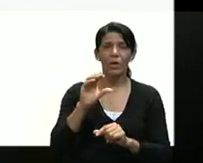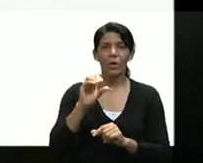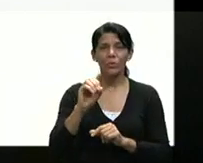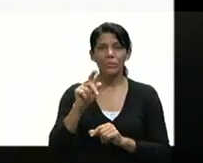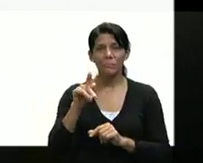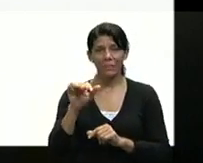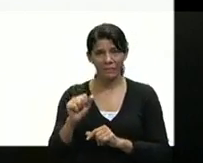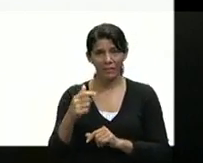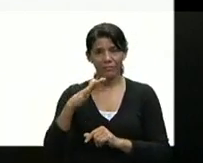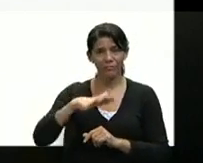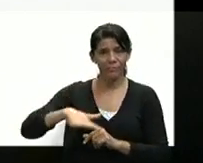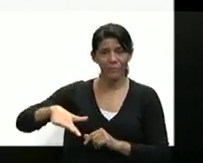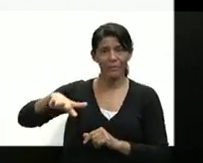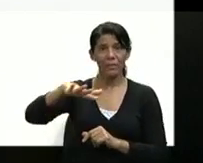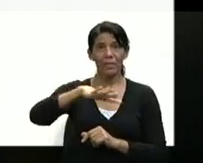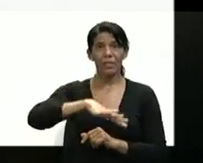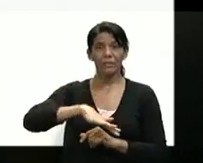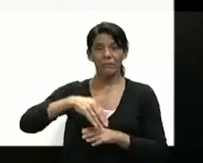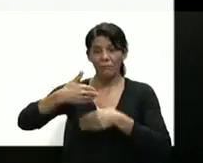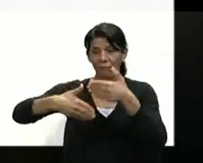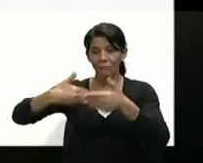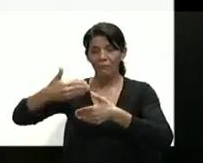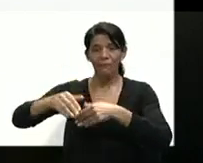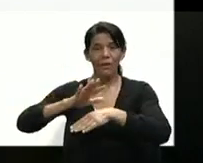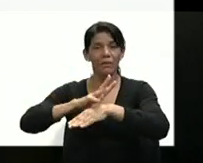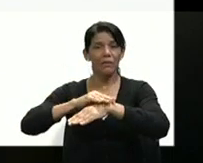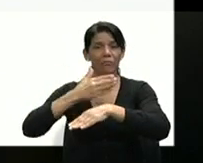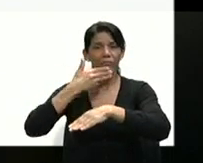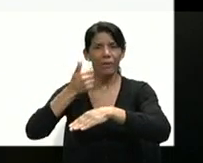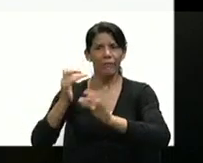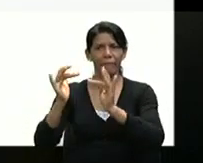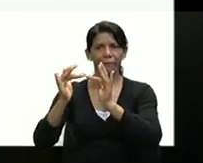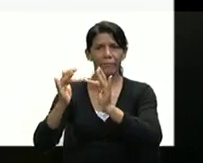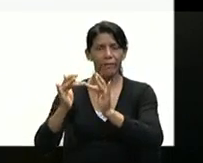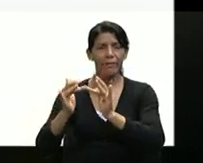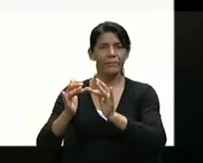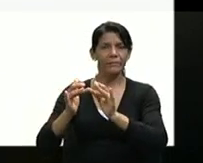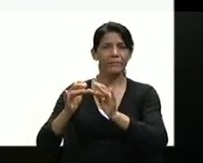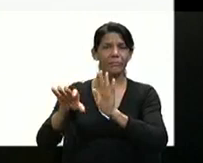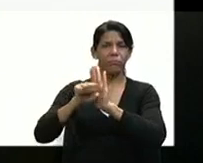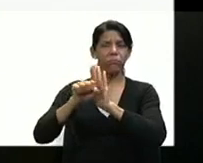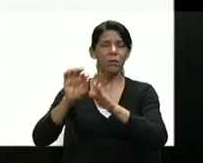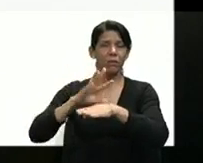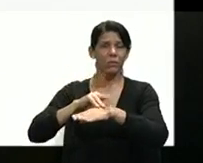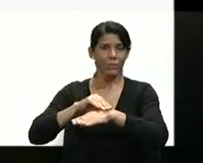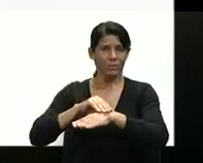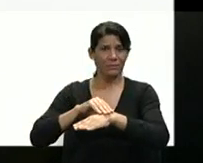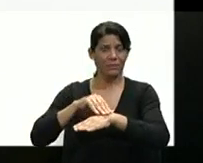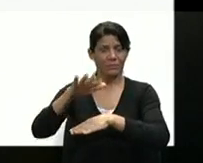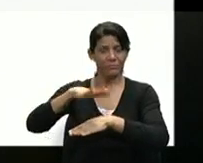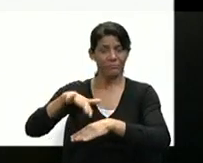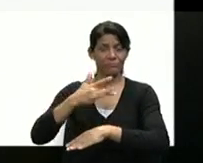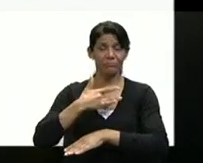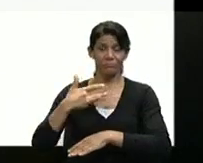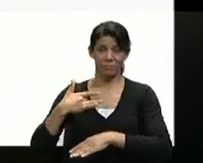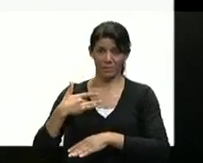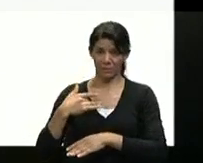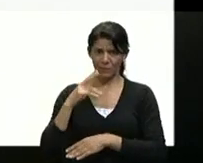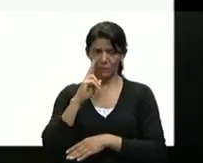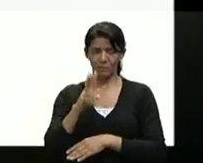meio ambiente, né, gerou essa maior facilidade de hospedeiros e os determinantes sociais da